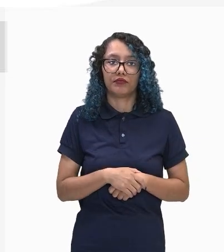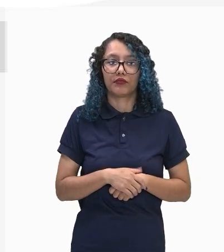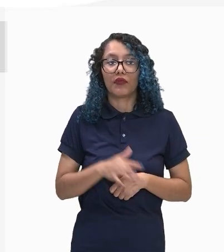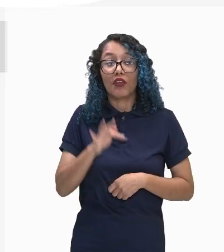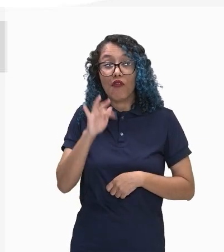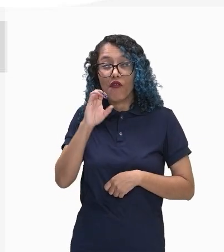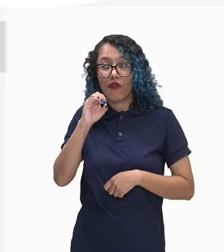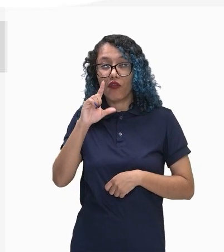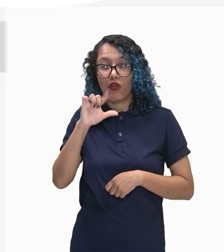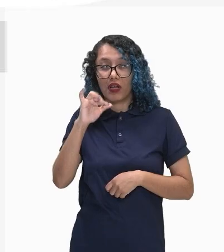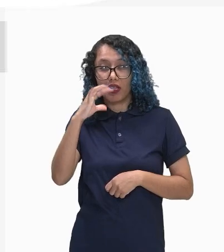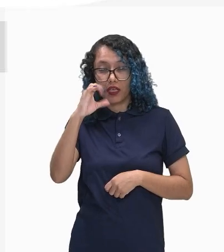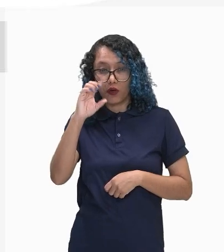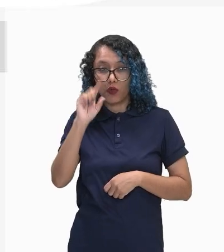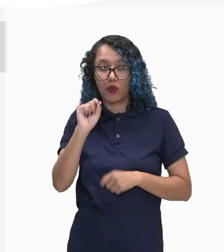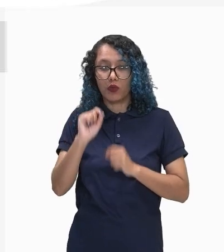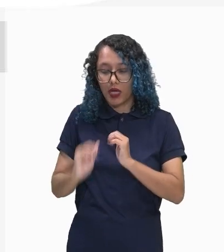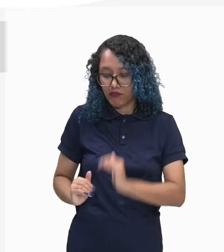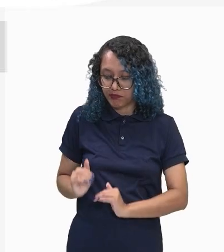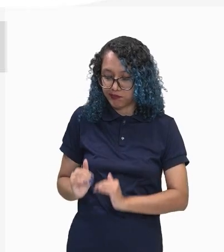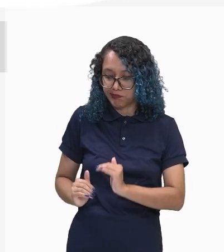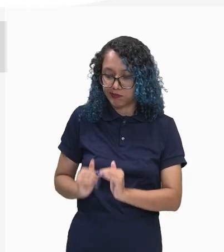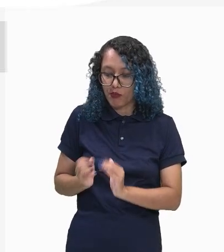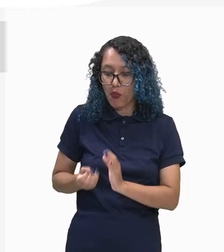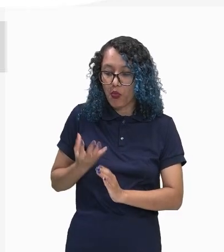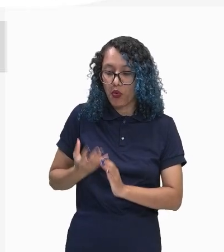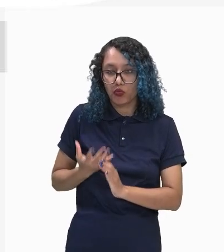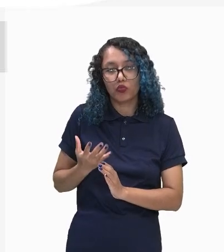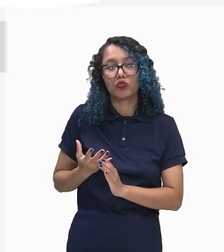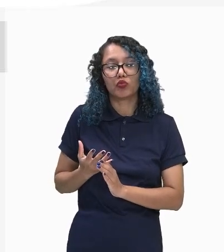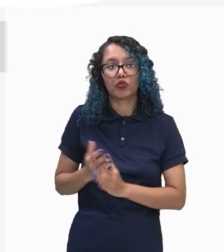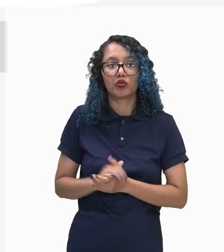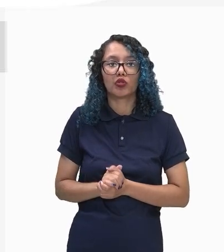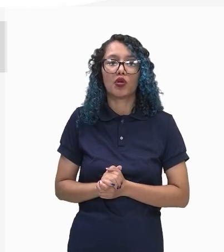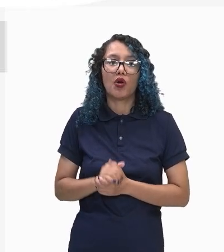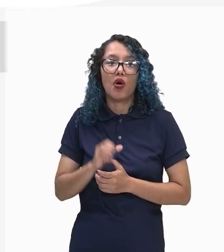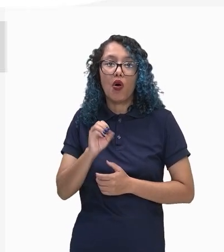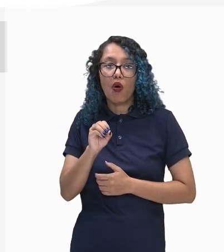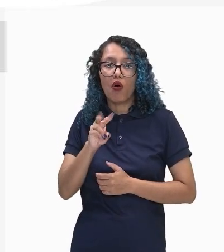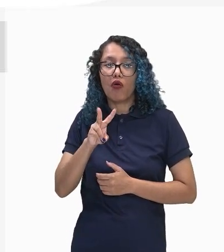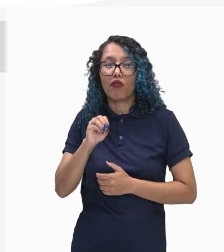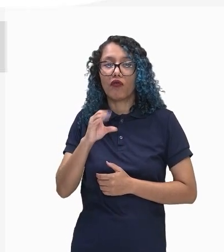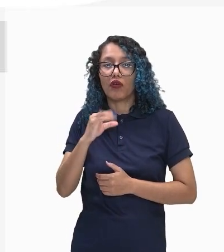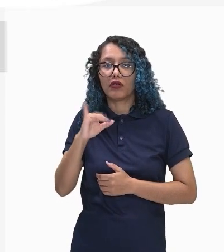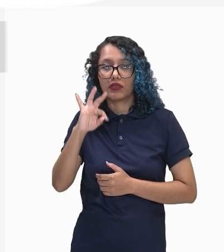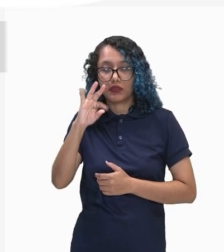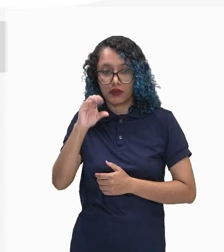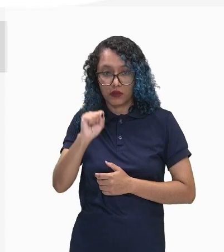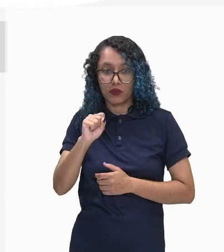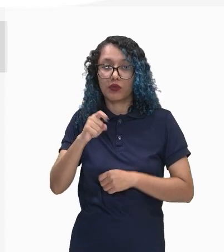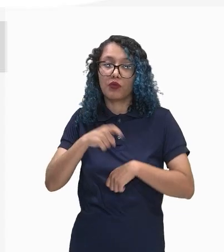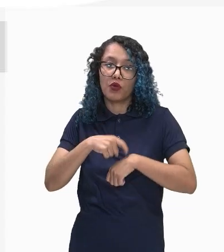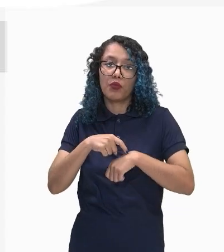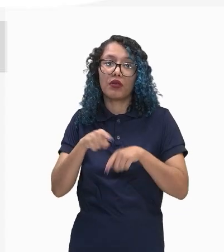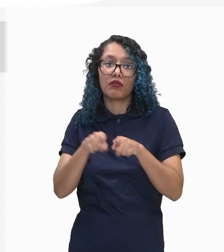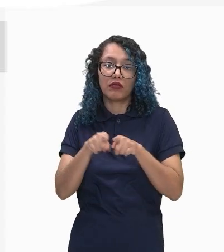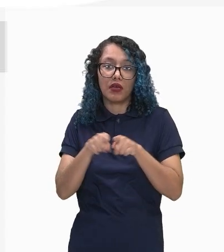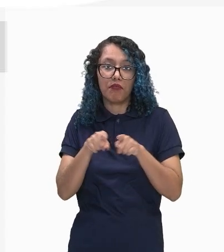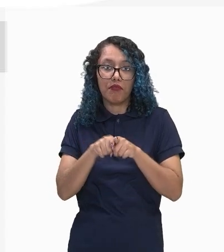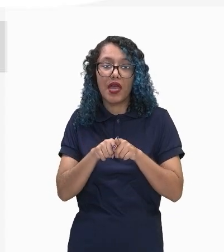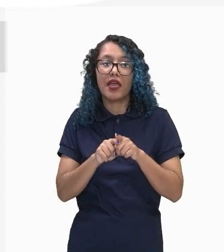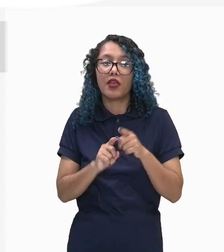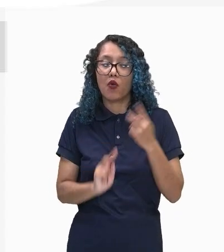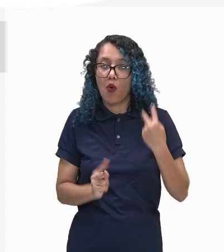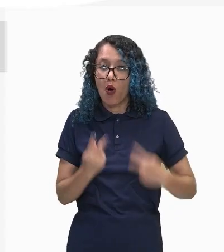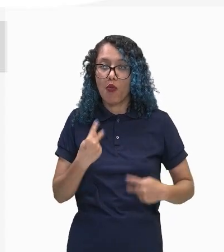e produzirem os óvulos, né, ou os ovócitos. Também vai ser o momento da produção de estrógeno, que é